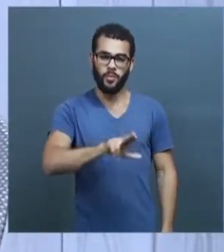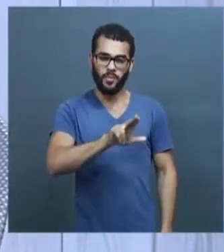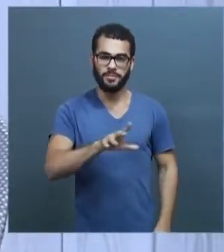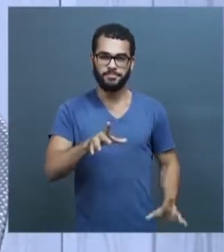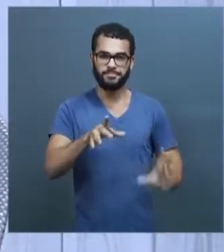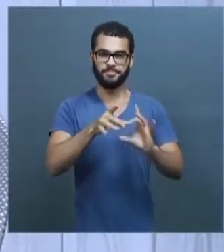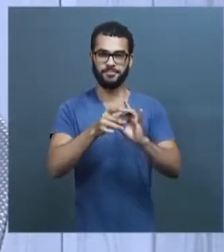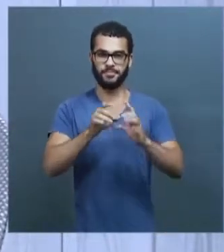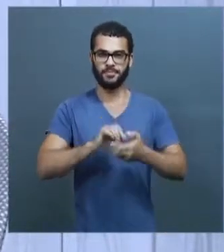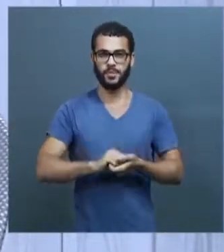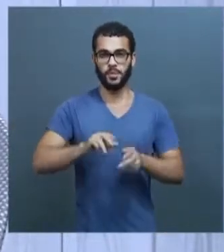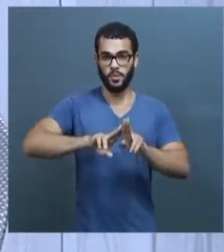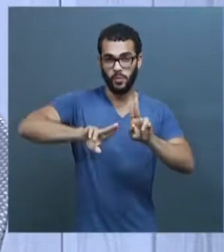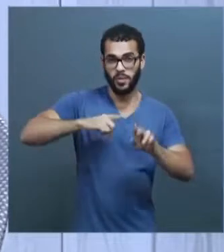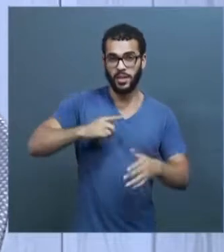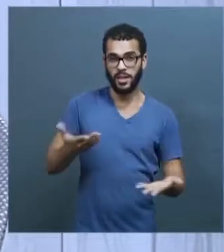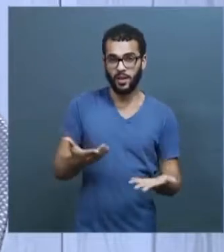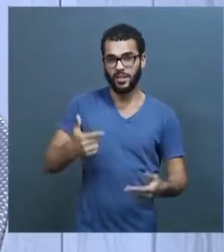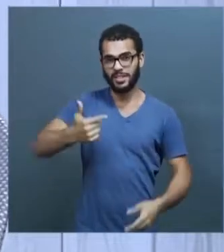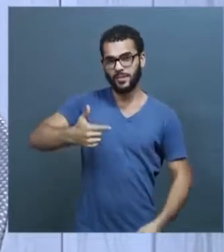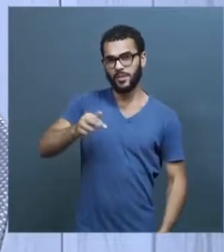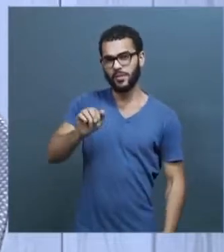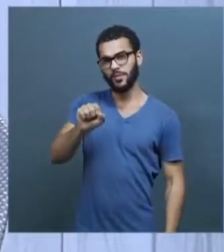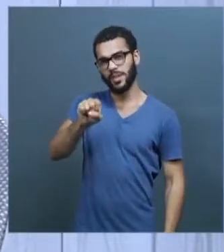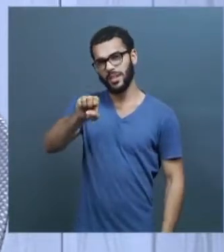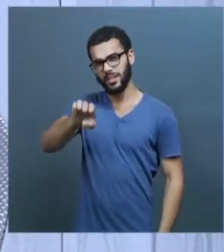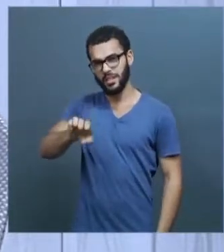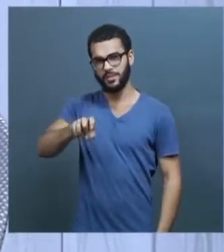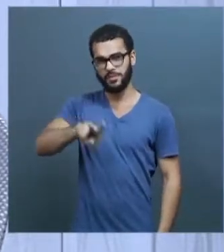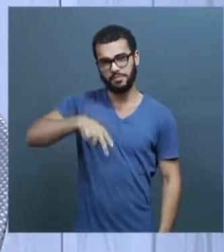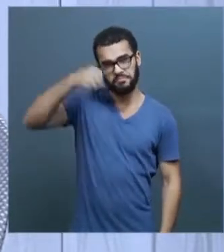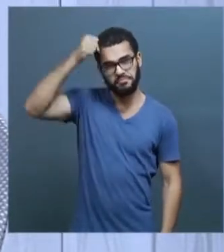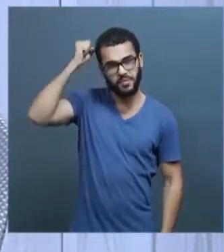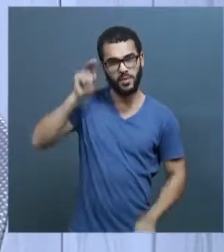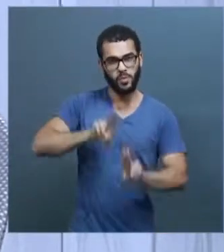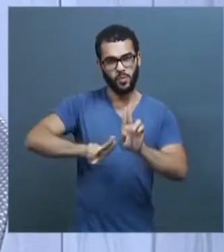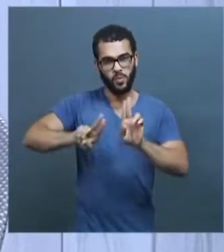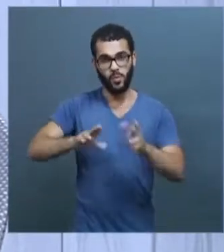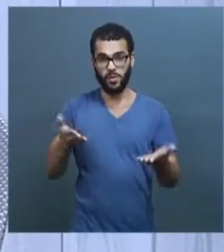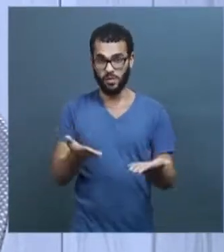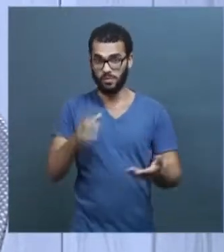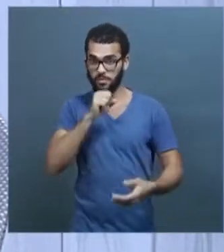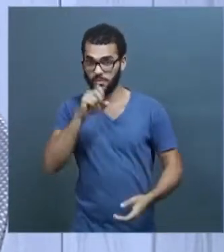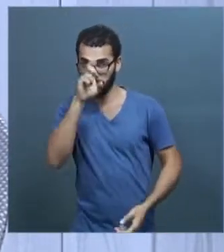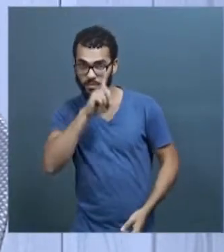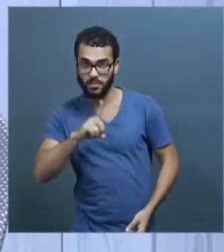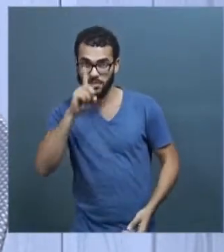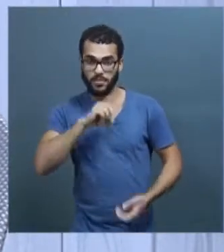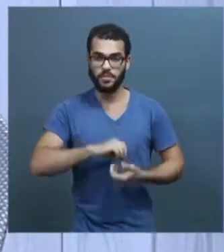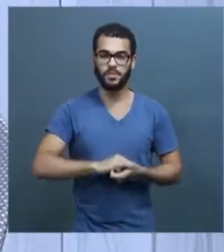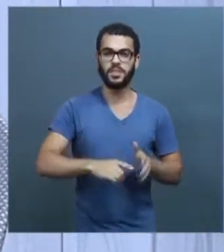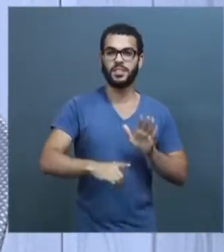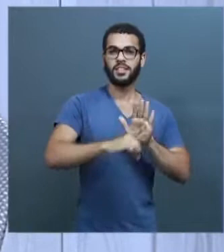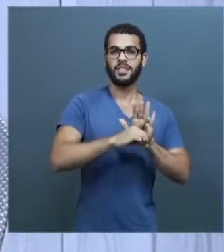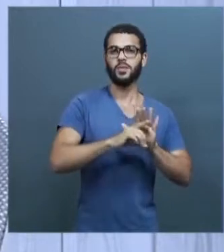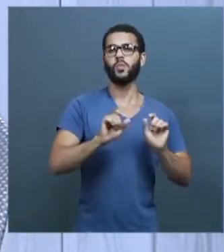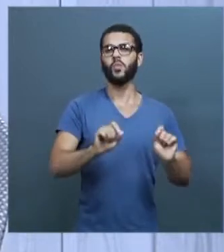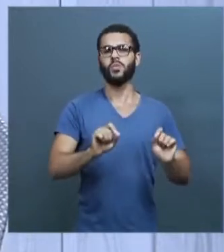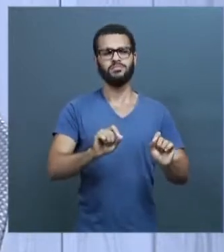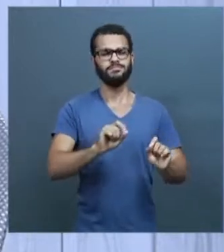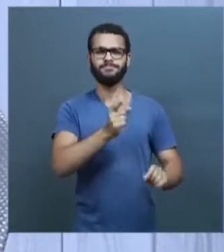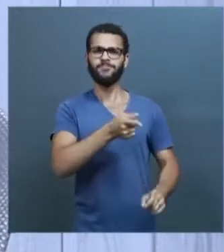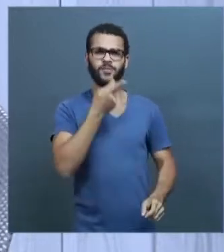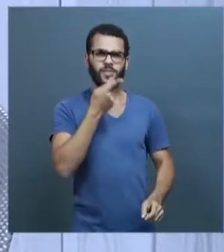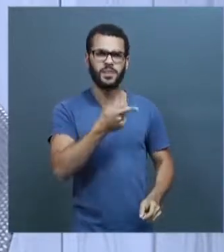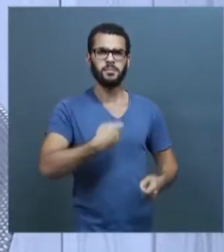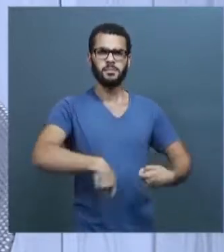provas da segunda fase do vestibular UFO 2019 neste fim de semana. Decreto determina alimentação